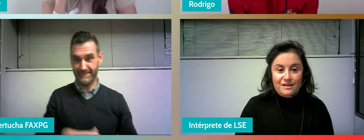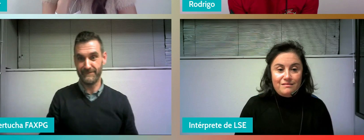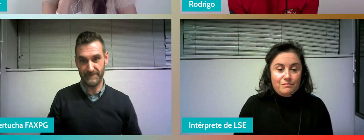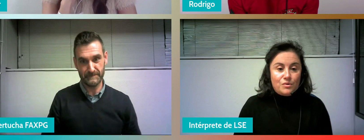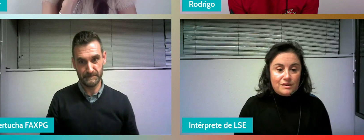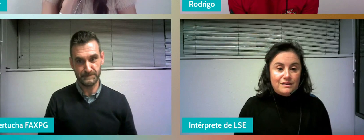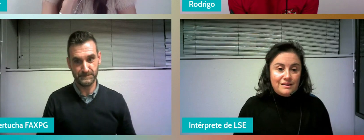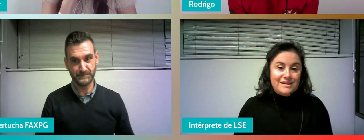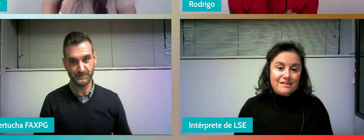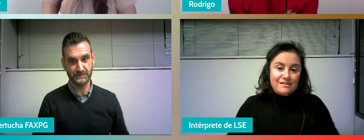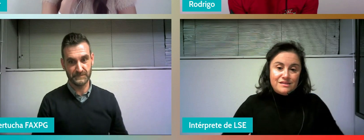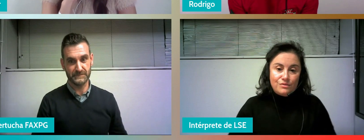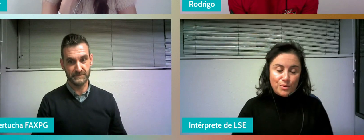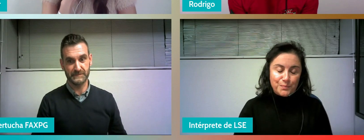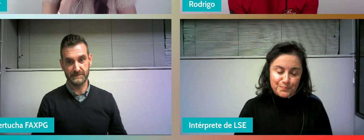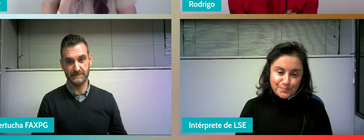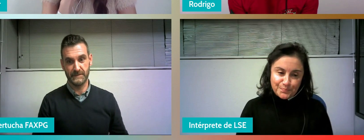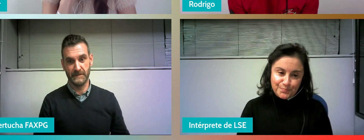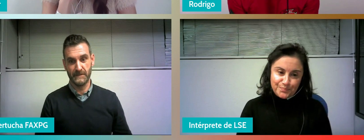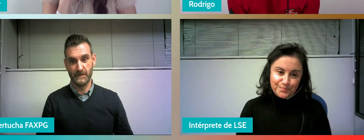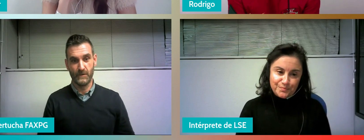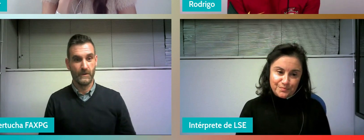É importante esa adquisición.